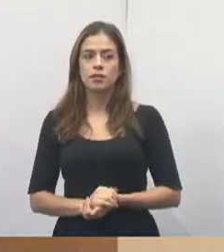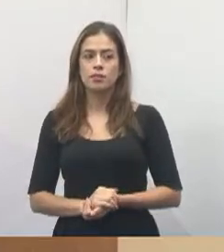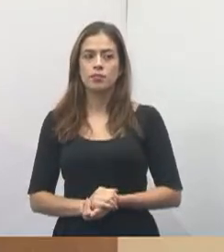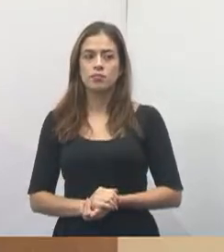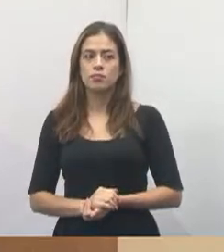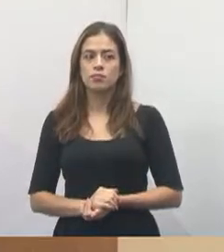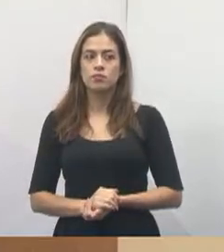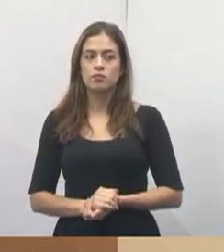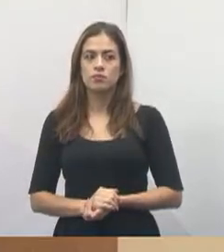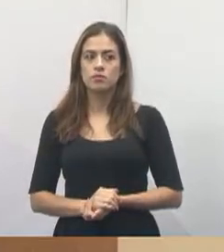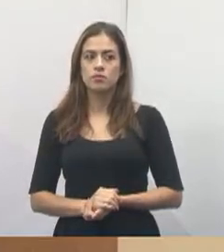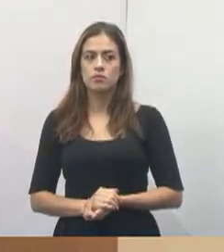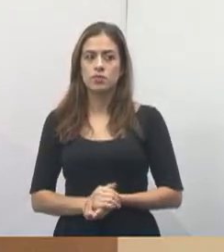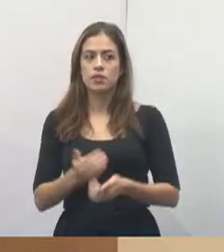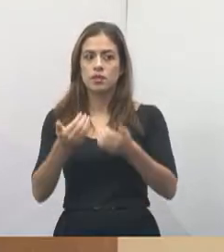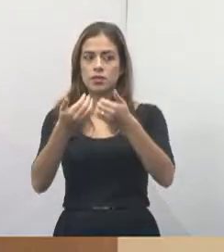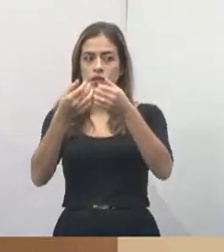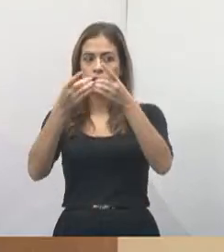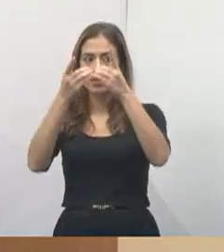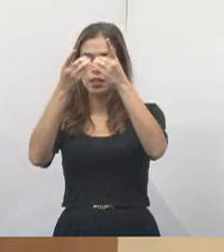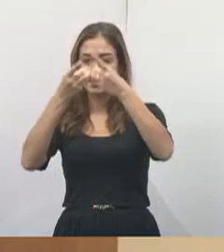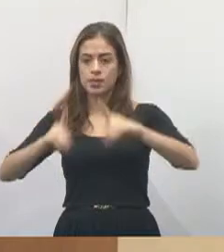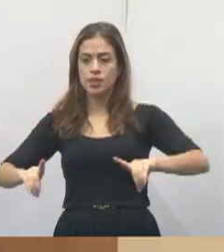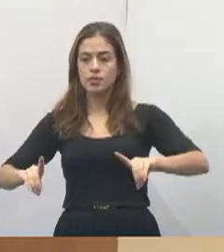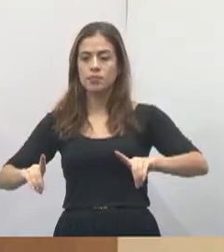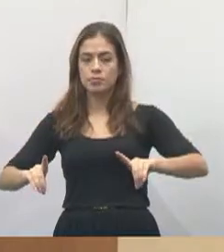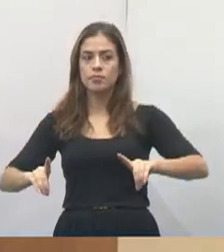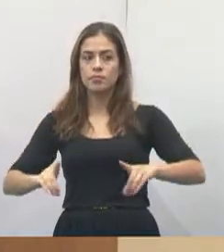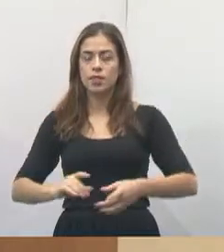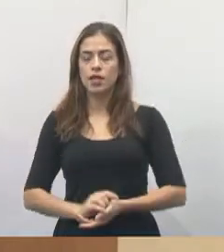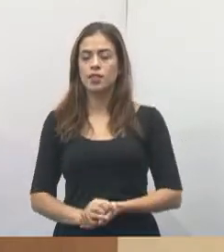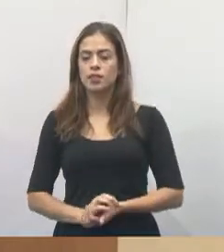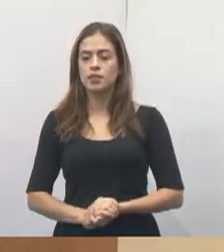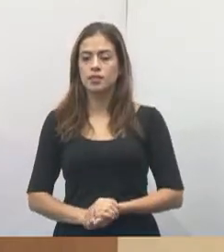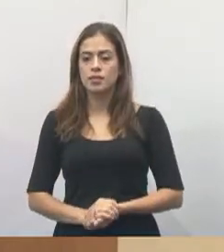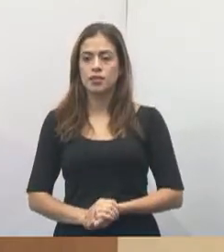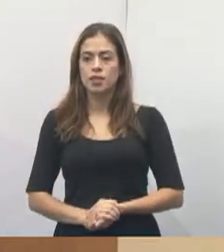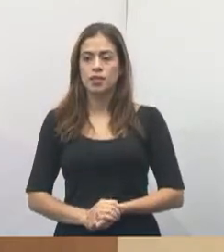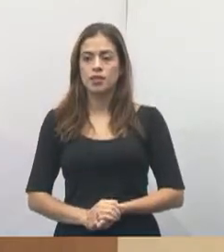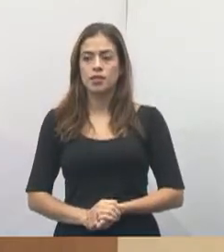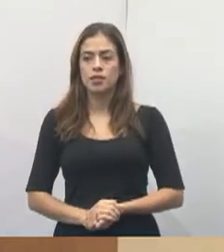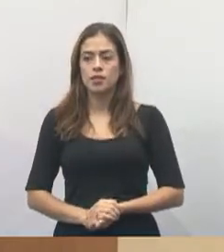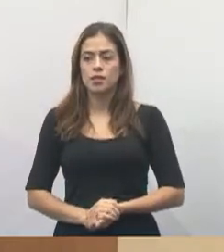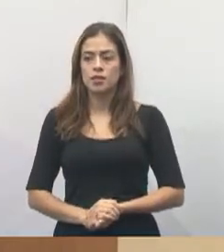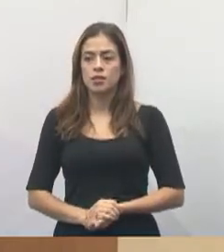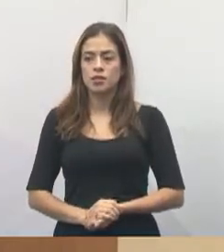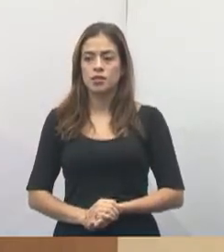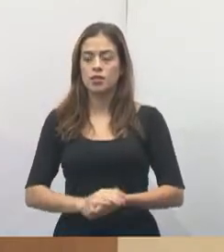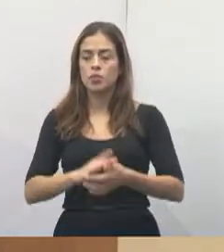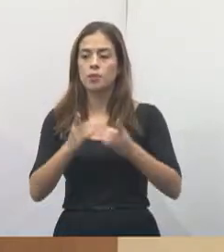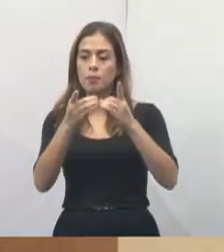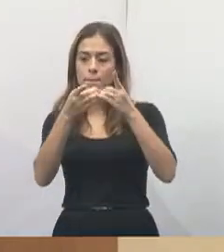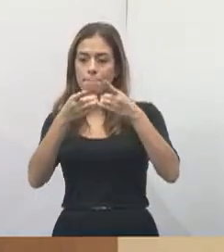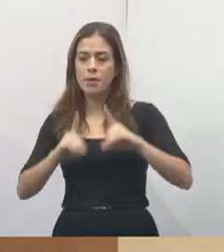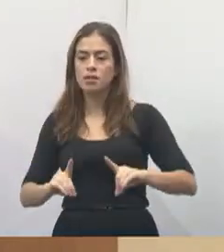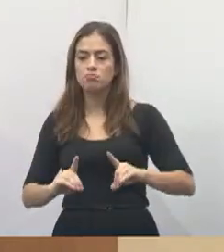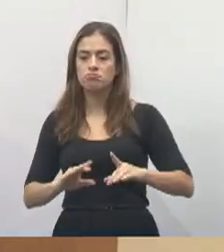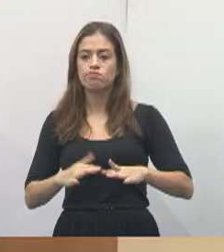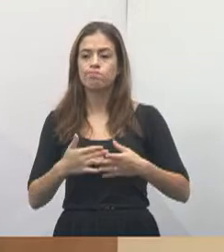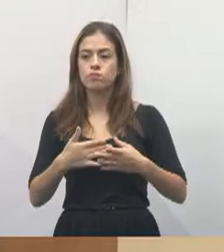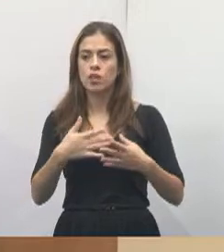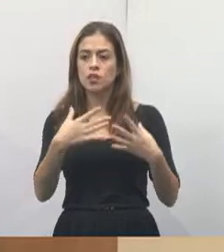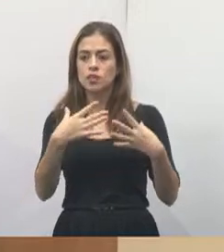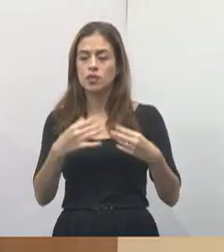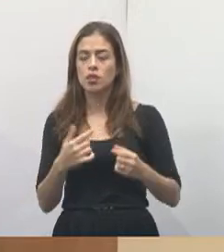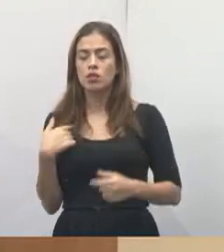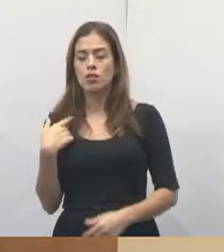das violências domésticas e dos abusos, o que mais tem êxito é a celeridade. Quanto mais